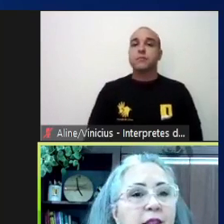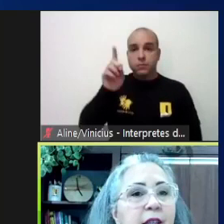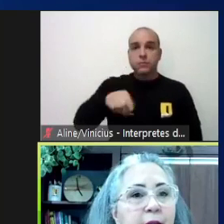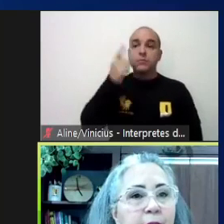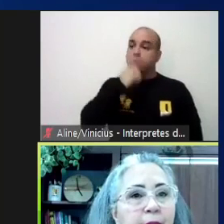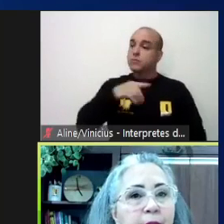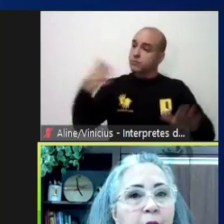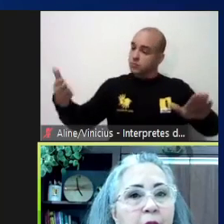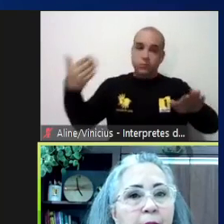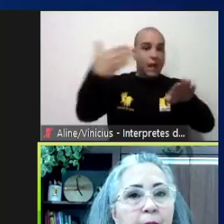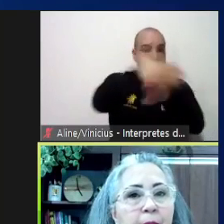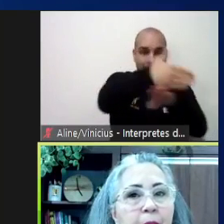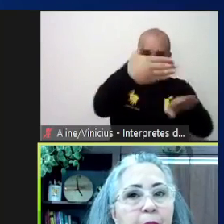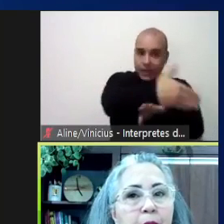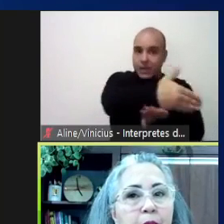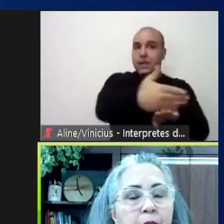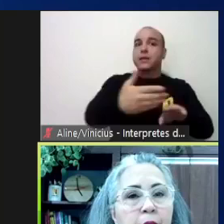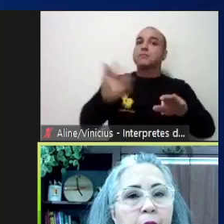acontecer, né?